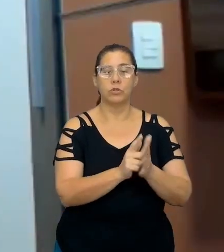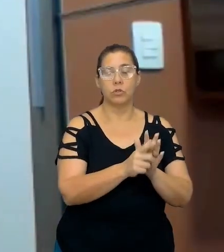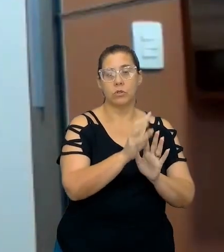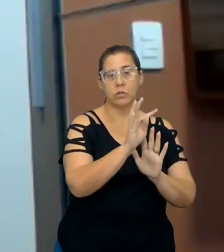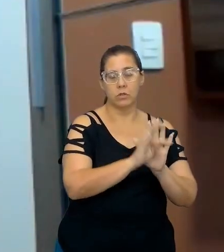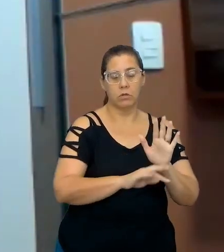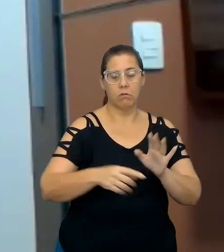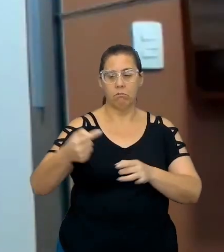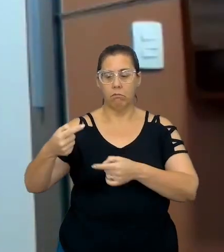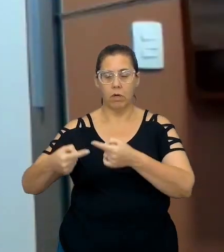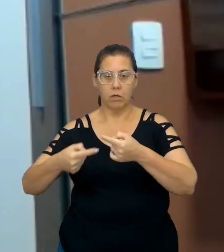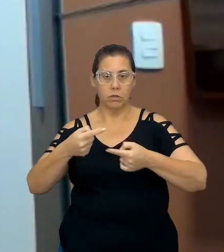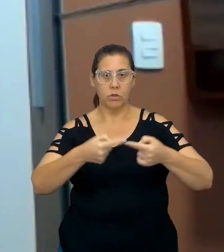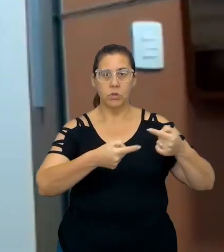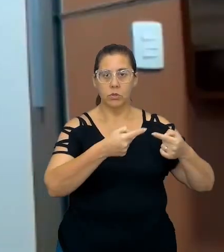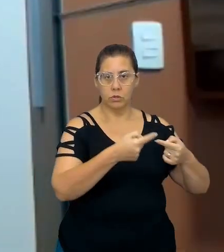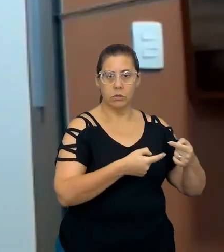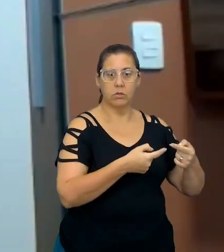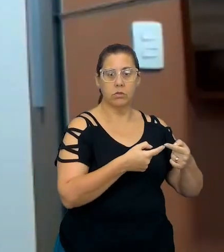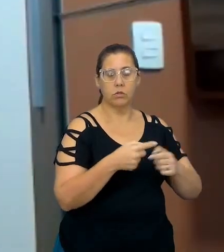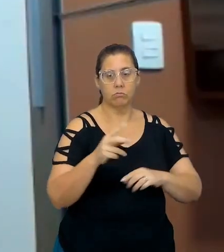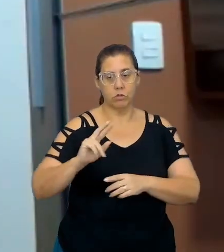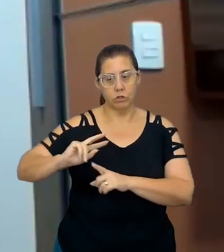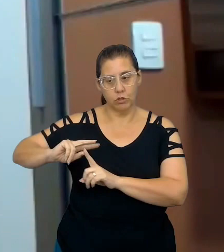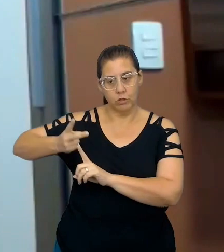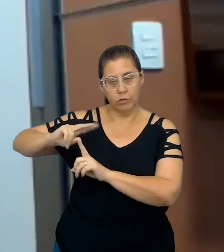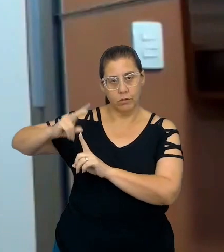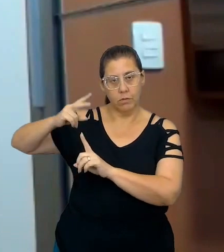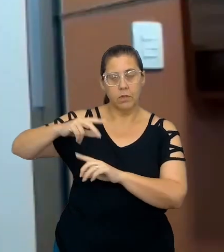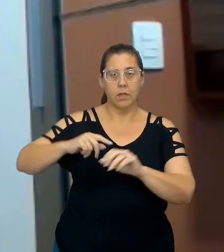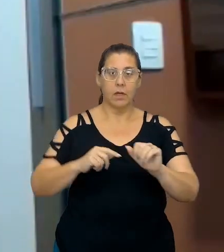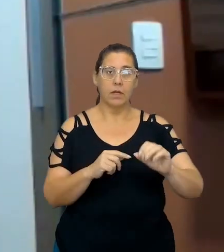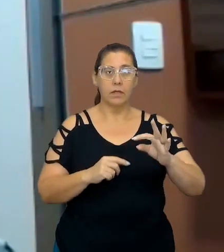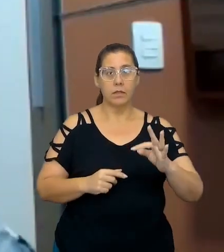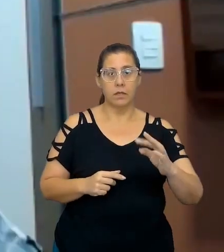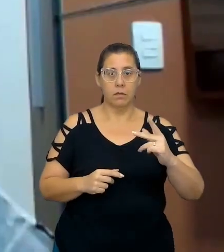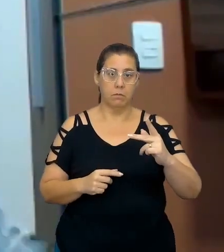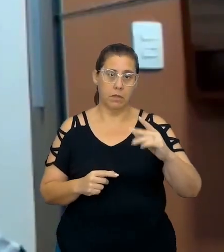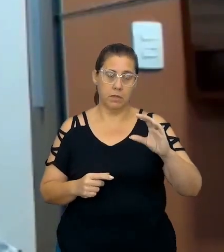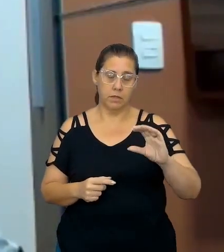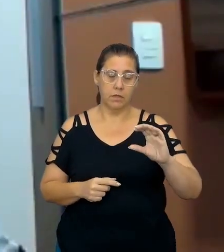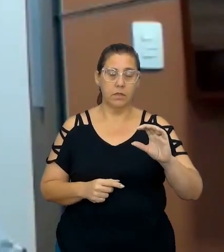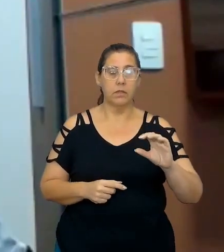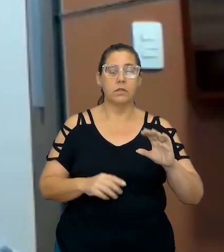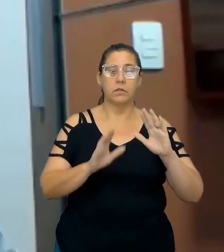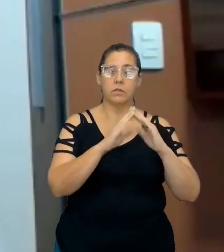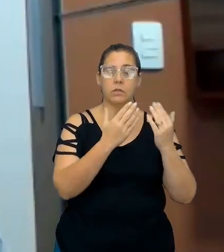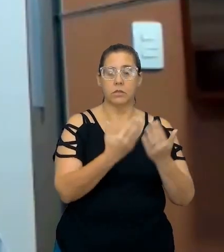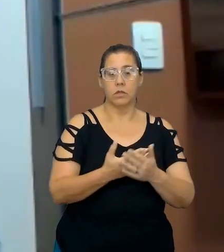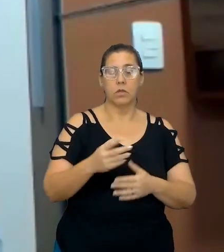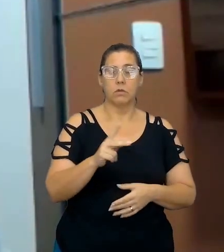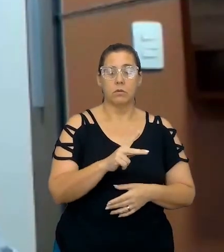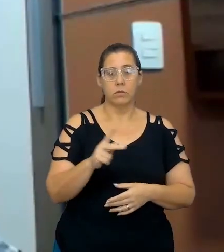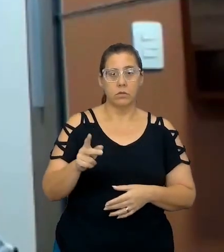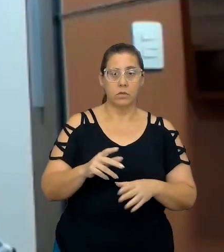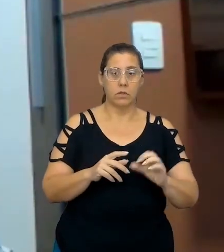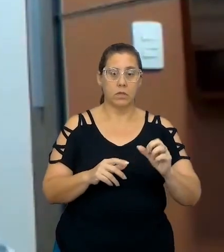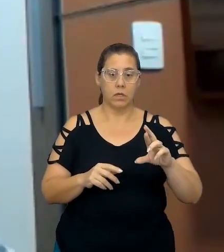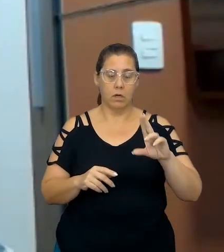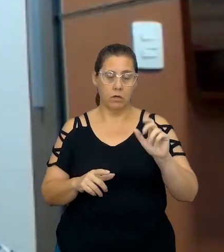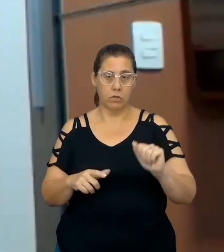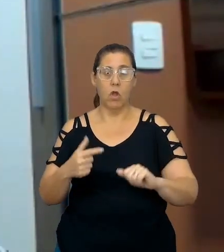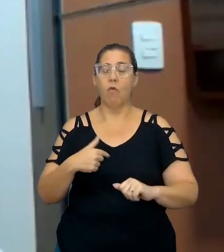ser discutida nos desdobramentos da TPC aí na escola. Eu sou Cláudio Roberto de Araújo, sou formado em Letras